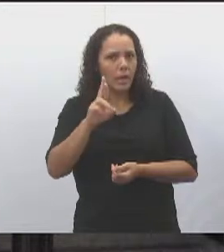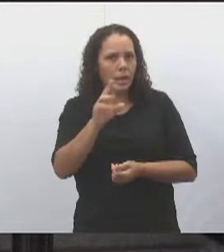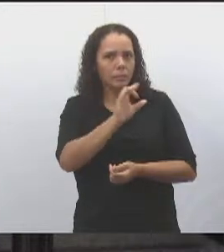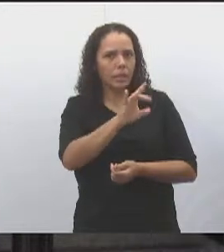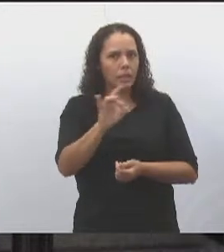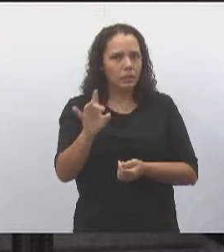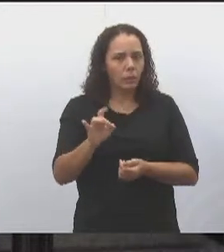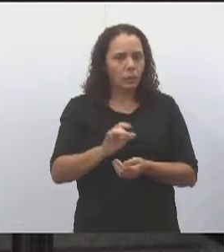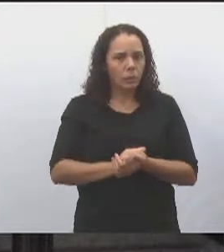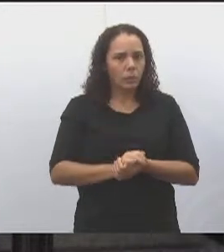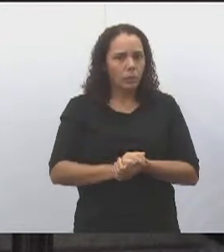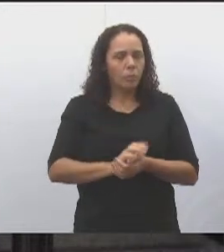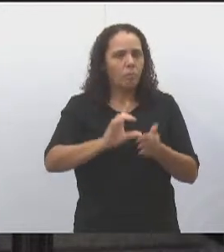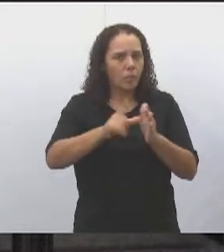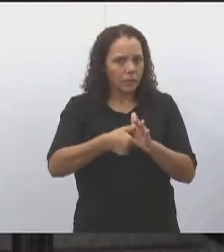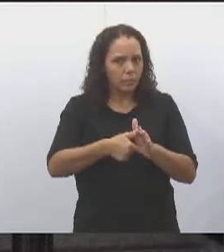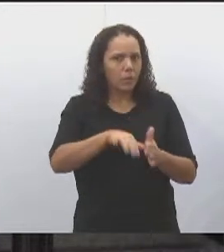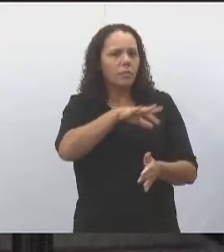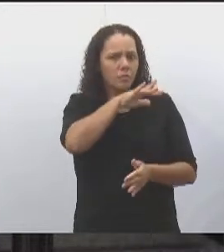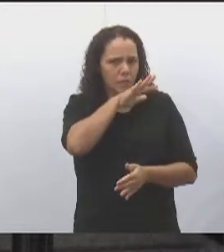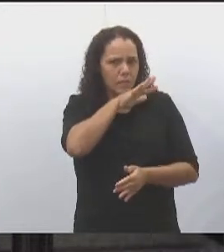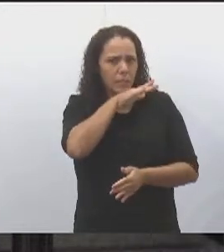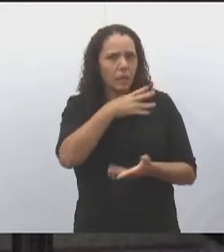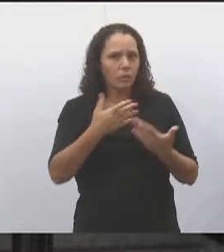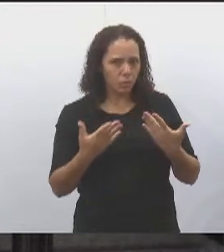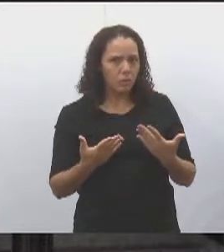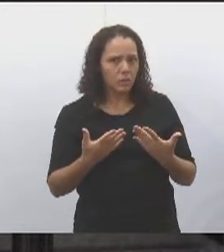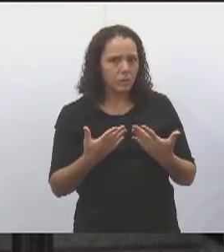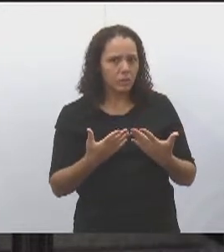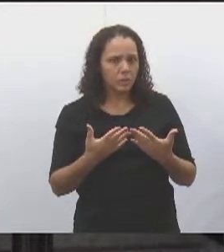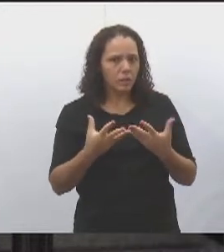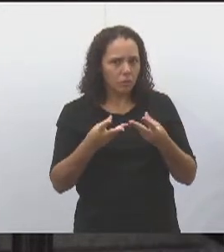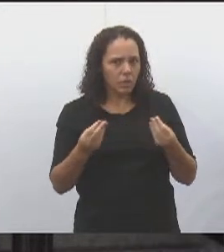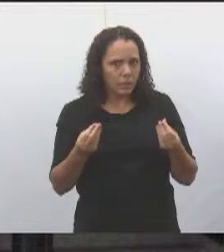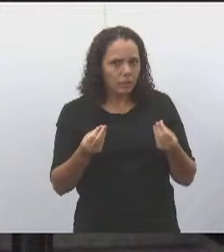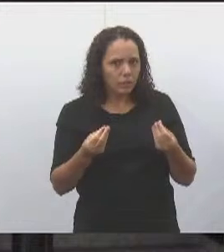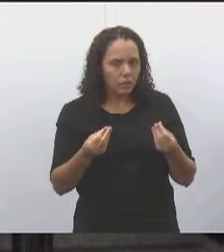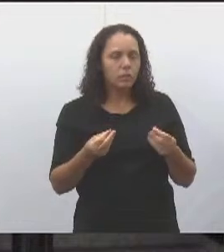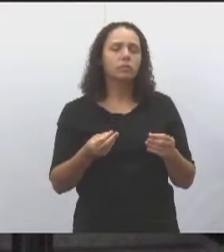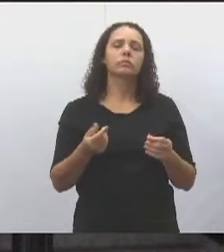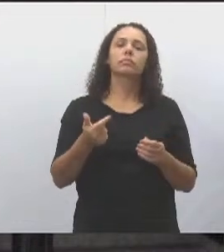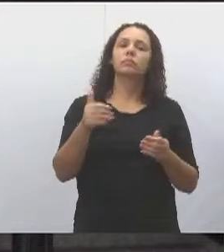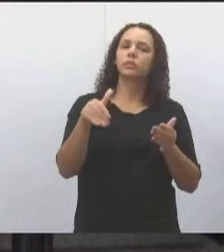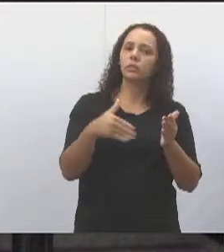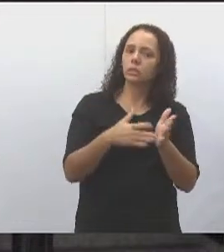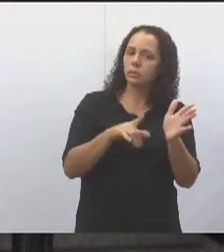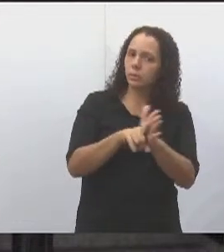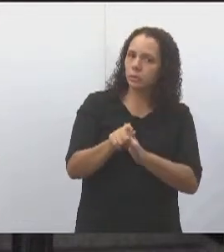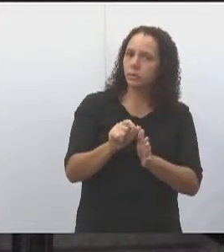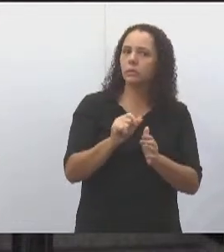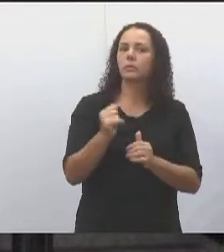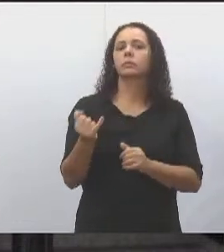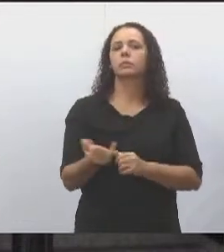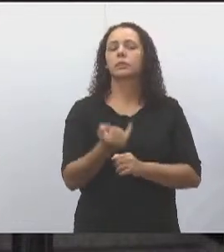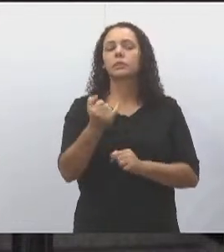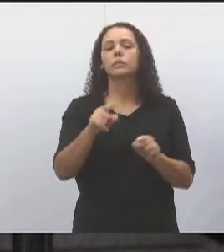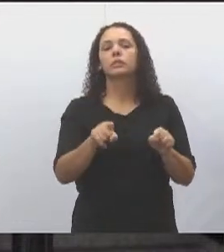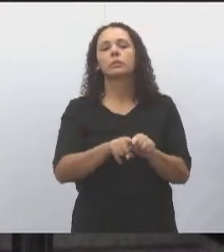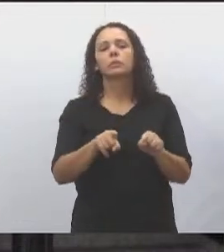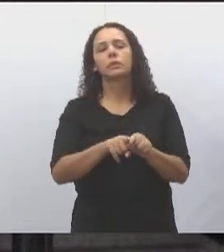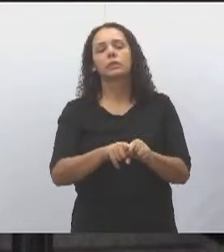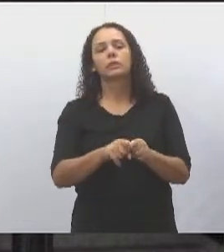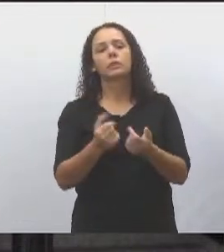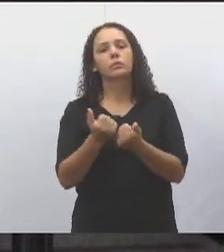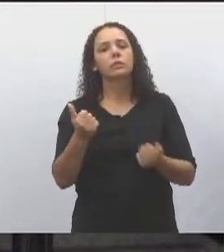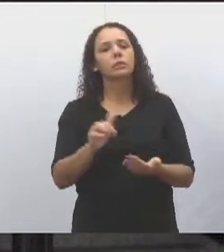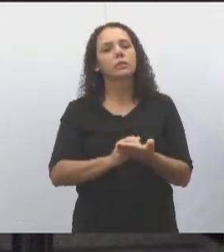parece mais uma caixa de ovo aquilo, pela cor e pela qualidade. E a última indagação aqui, que é importante, é a